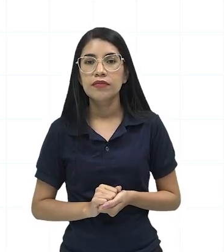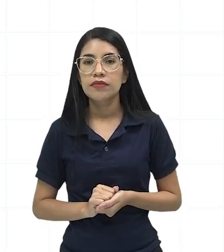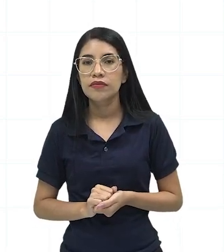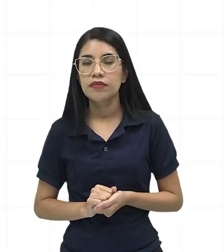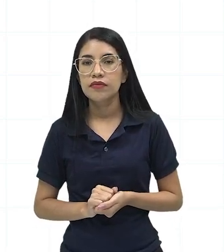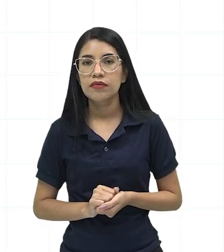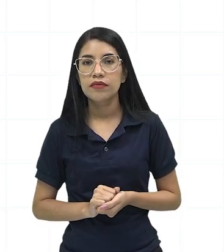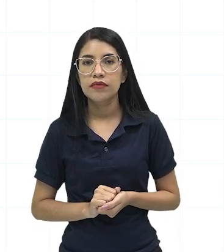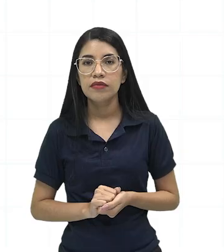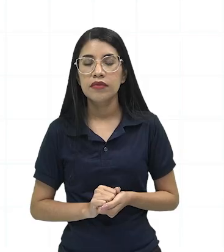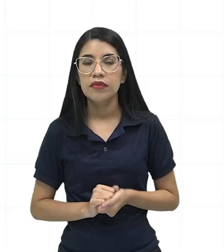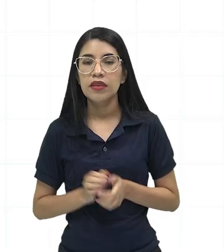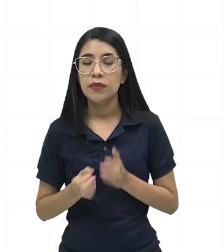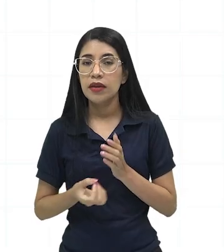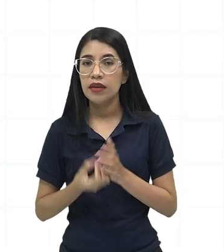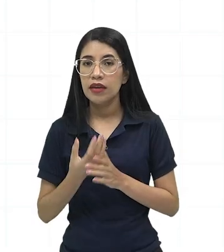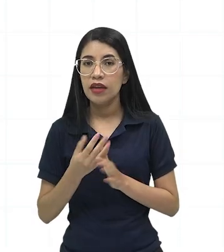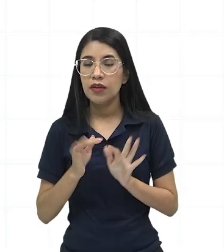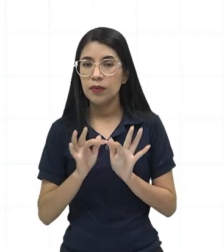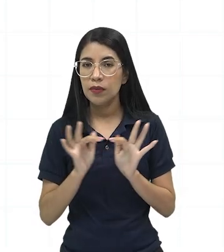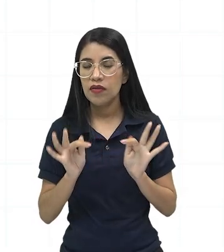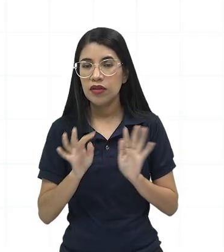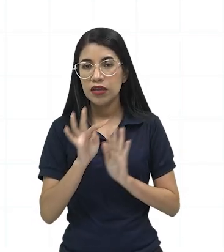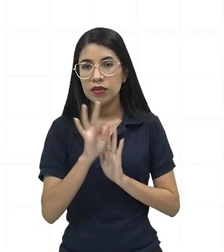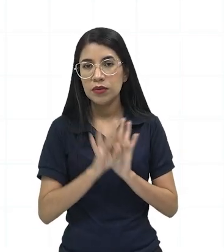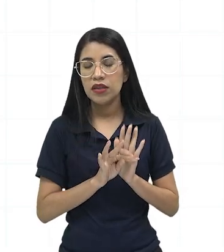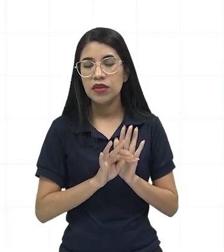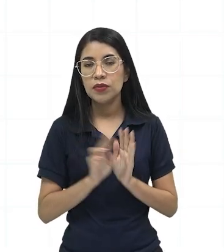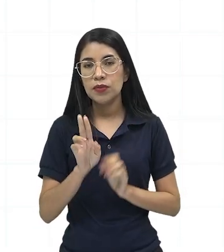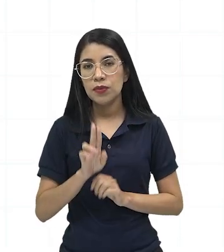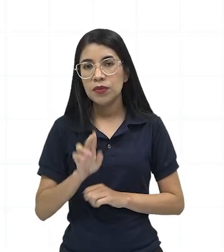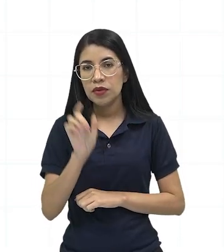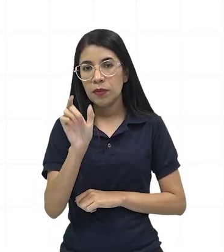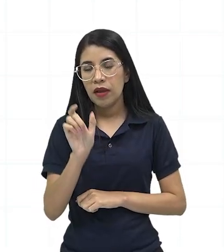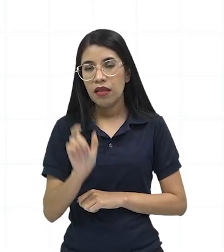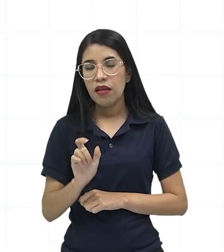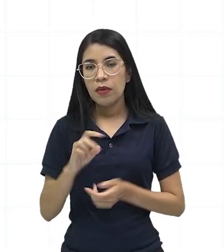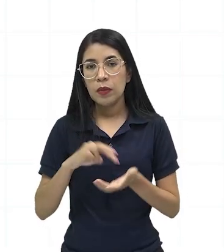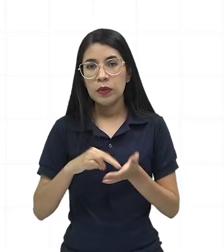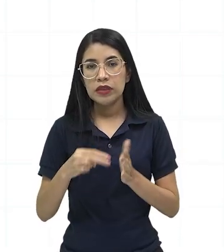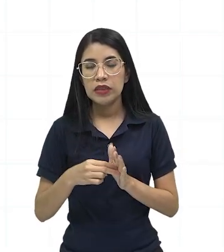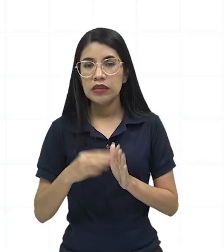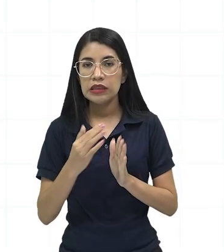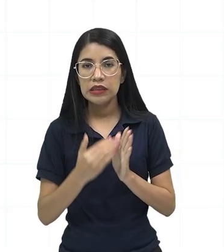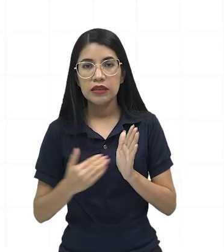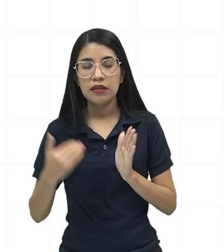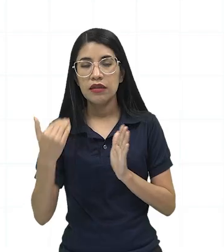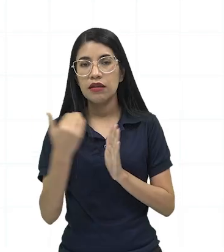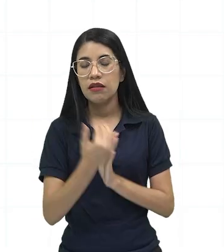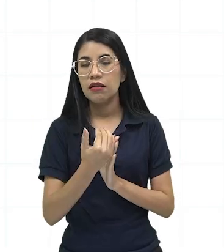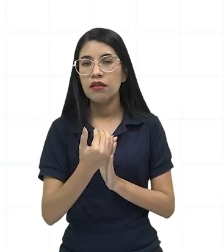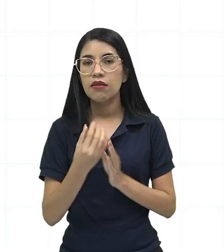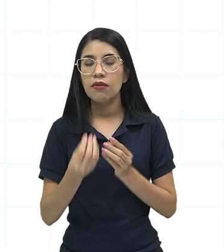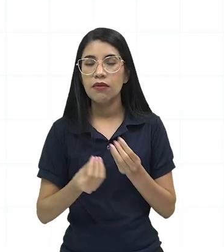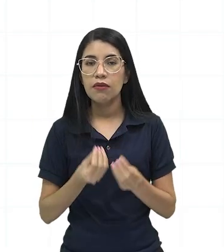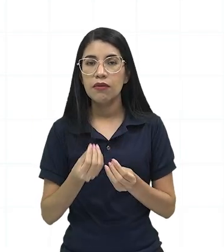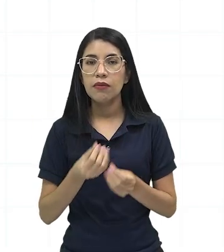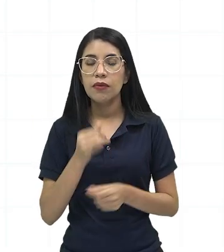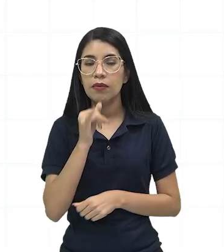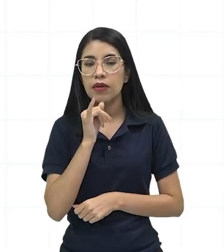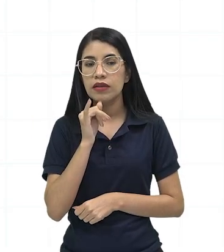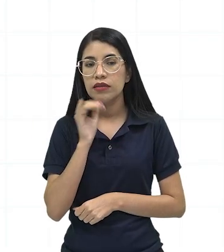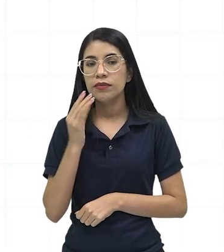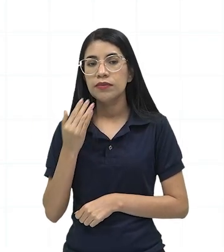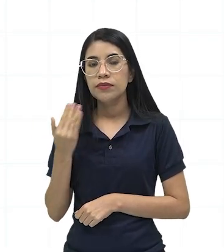constrói-se um texto, uma frase, com palavras um sentido exagerado. Então, vamos ver o